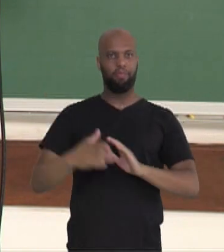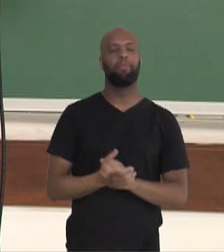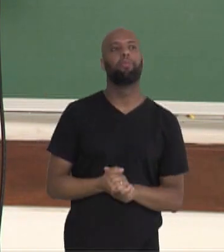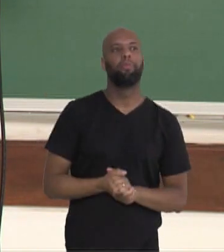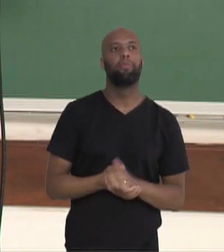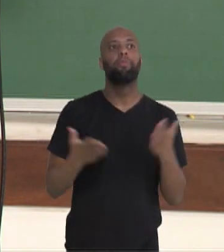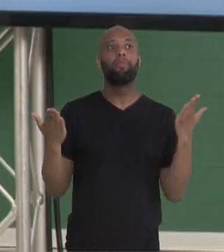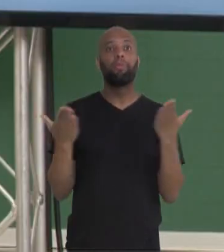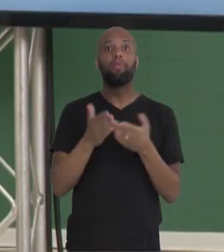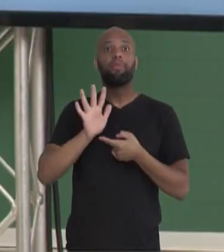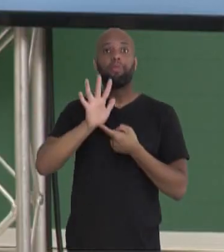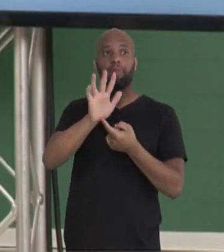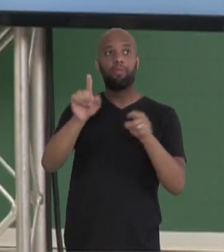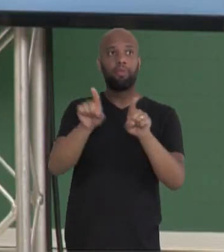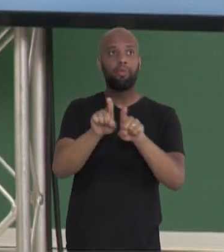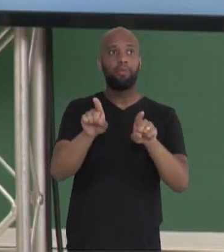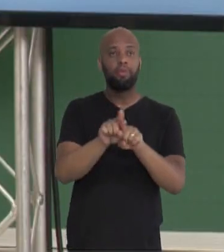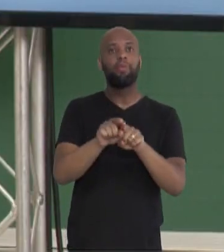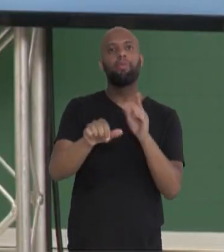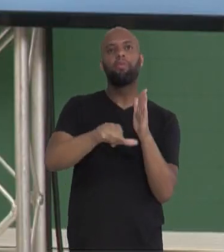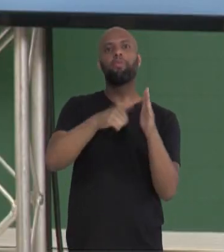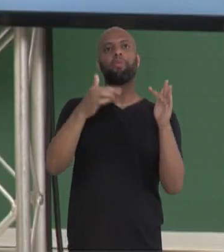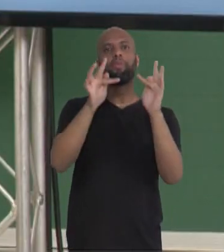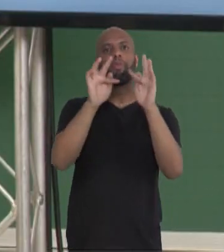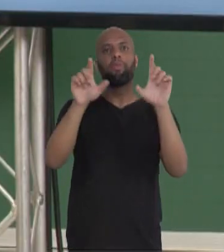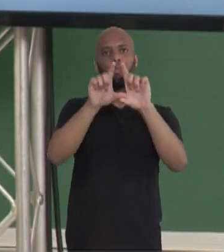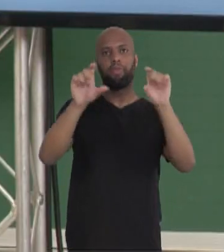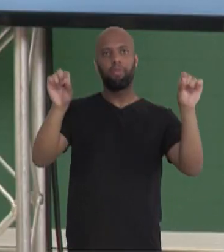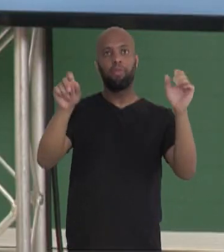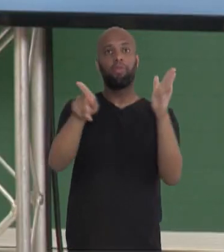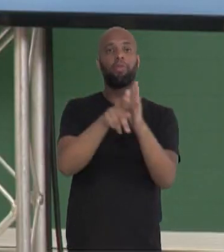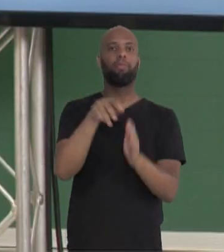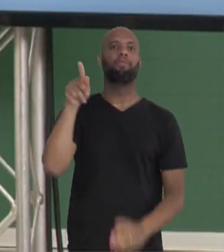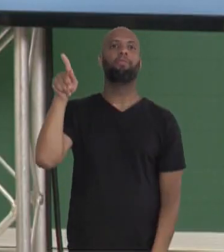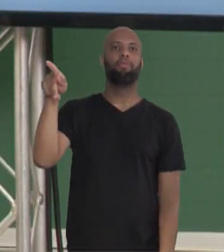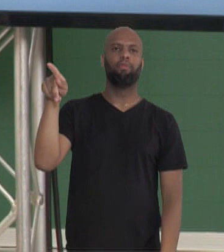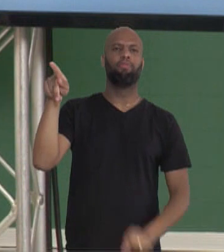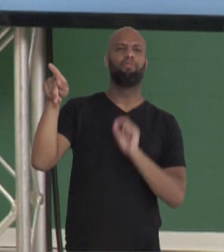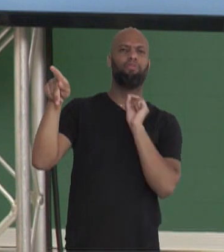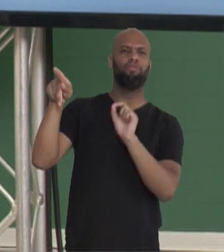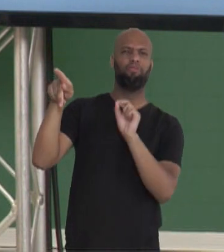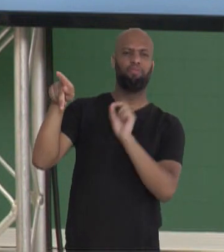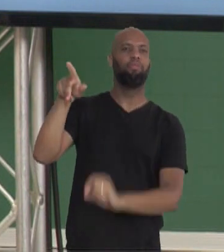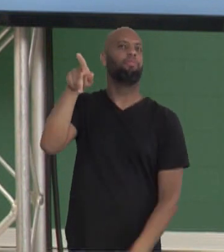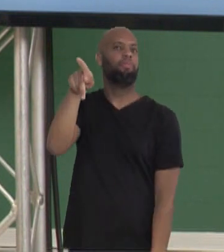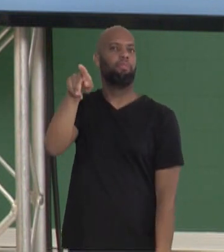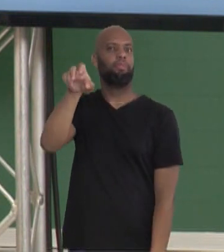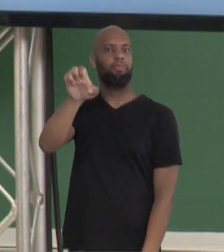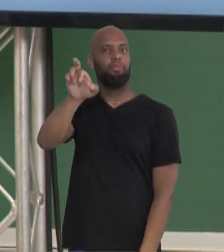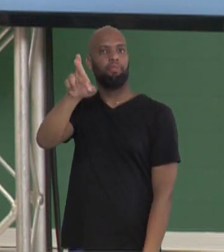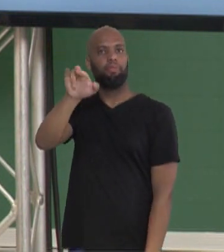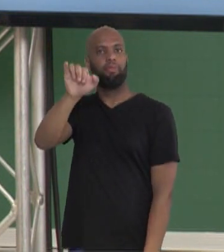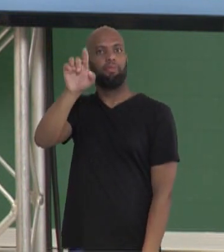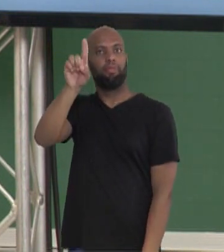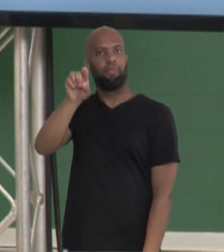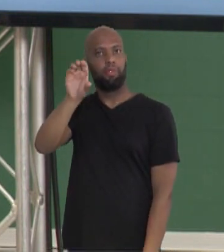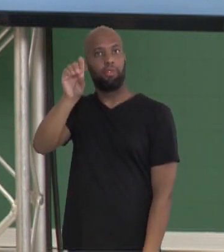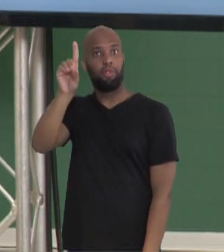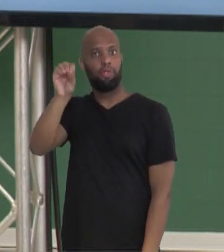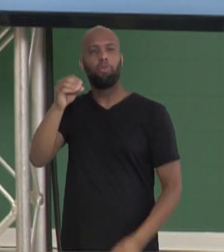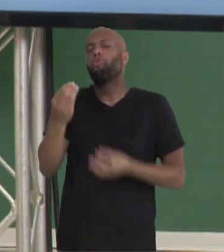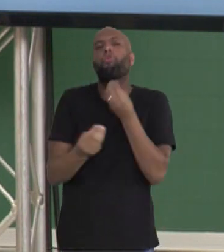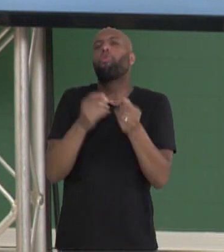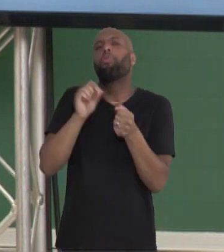Bom, apresento para vocês agora a primeira fórmula, que é a fórmula do período. Então, como que a gente calcula o período dentro de uma função